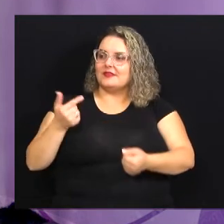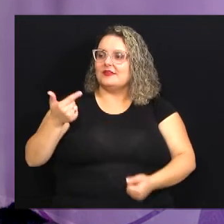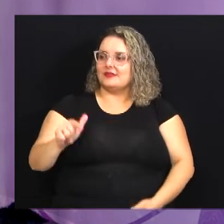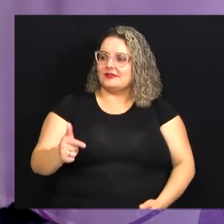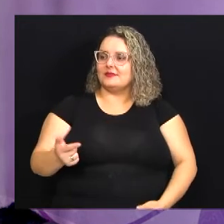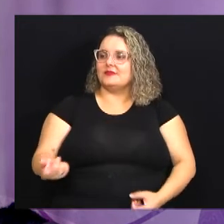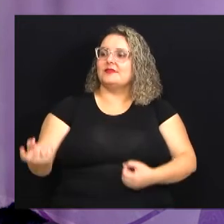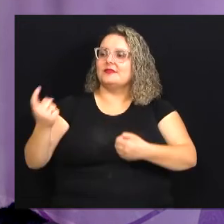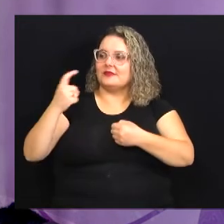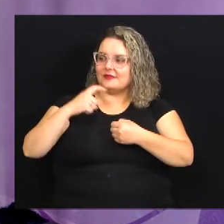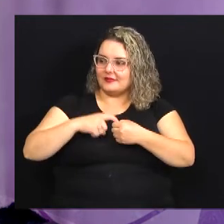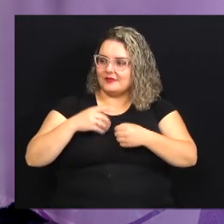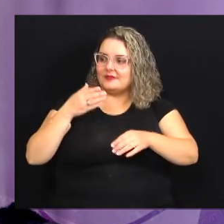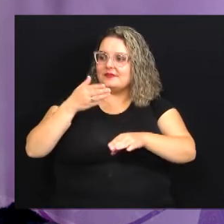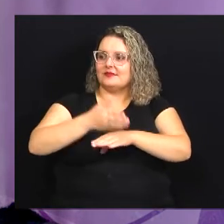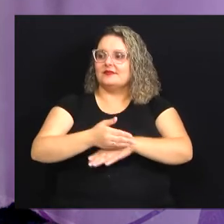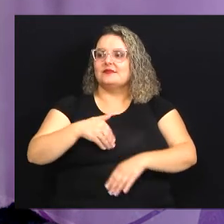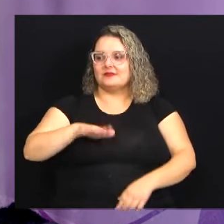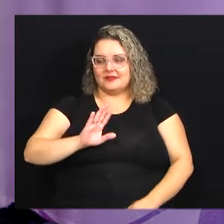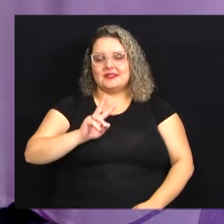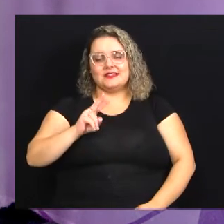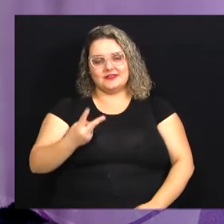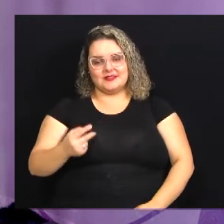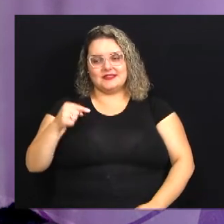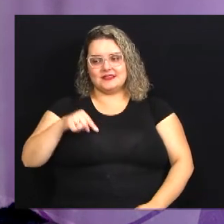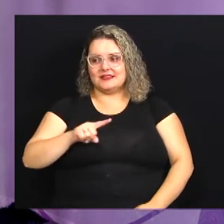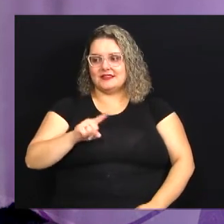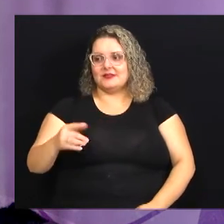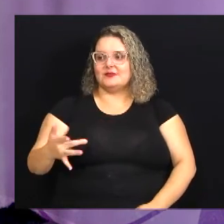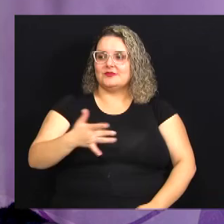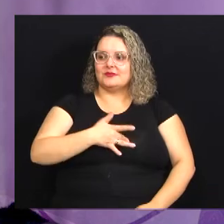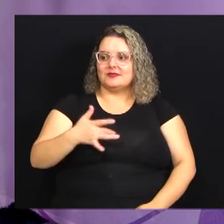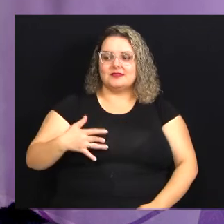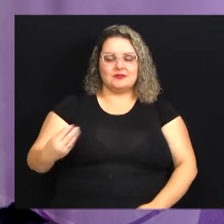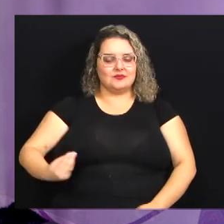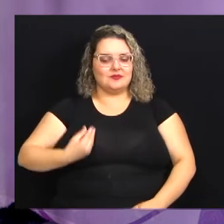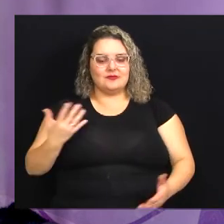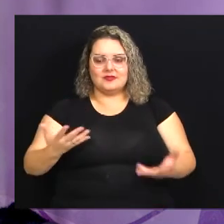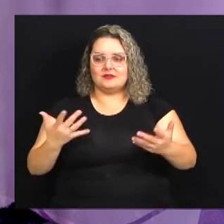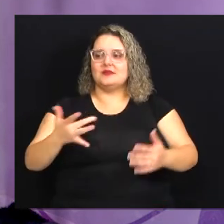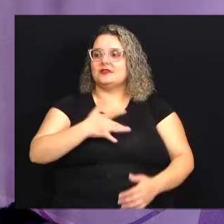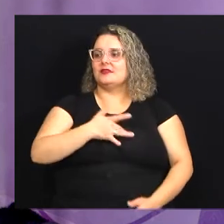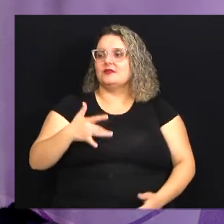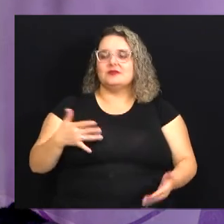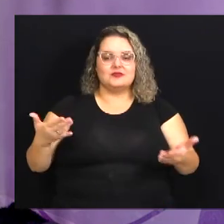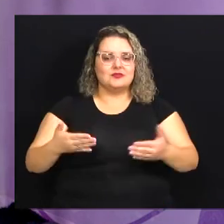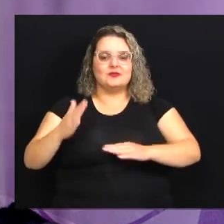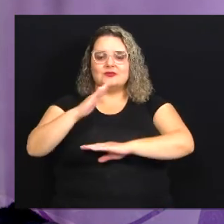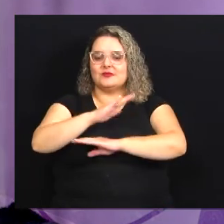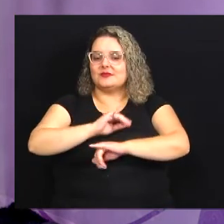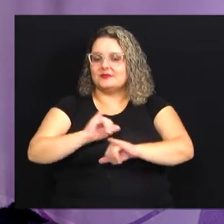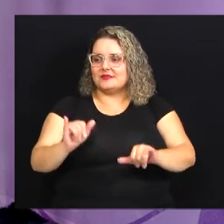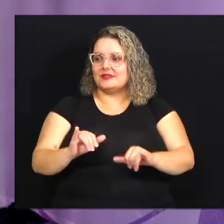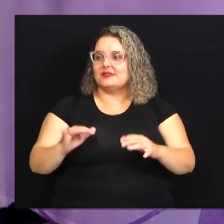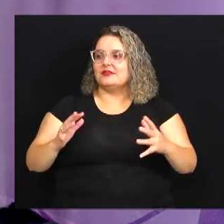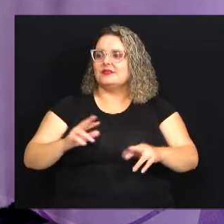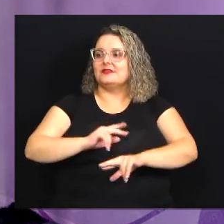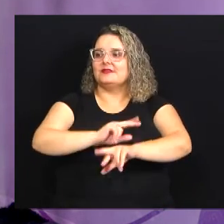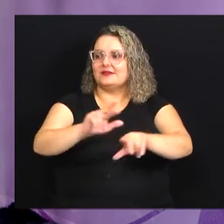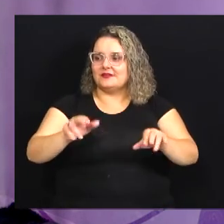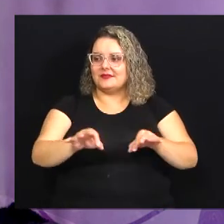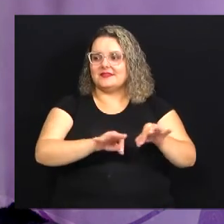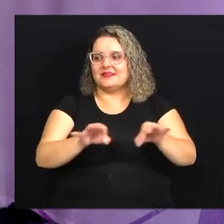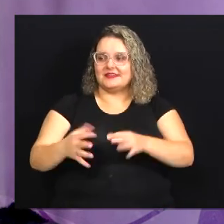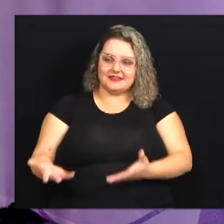aqui o convite também para participar mais e mais vezes, não só do Saúde é Vida, mas do Saúde Agora, do Câmara Notícia, enfim, a gente